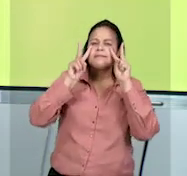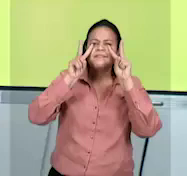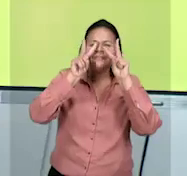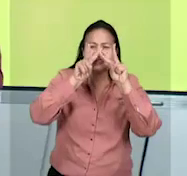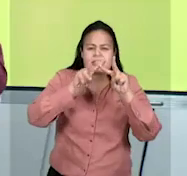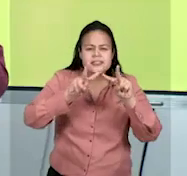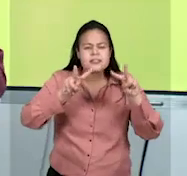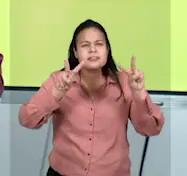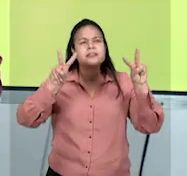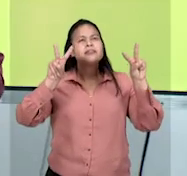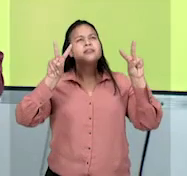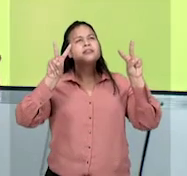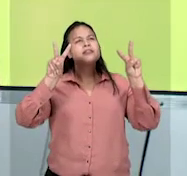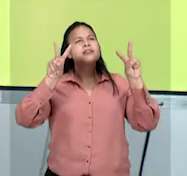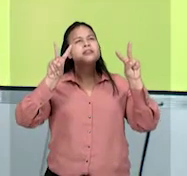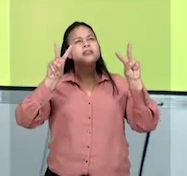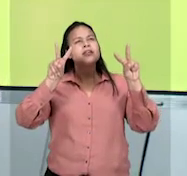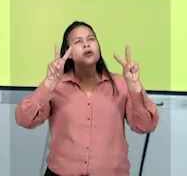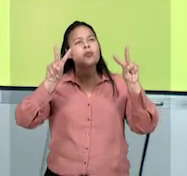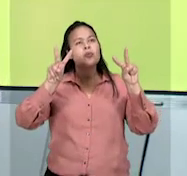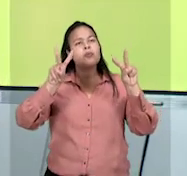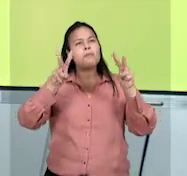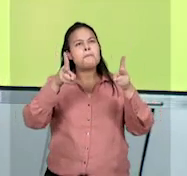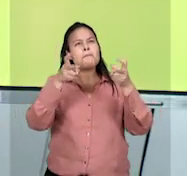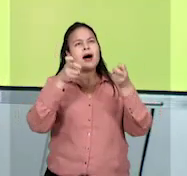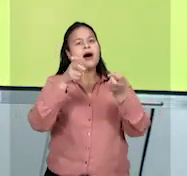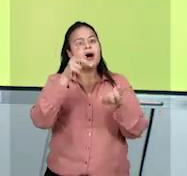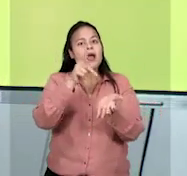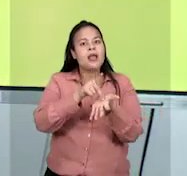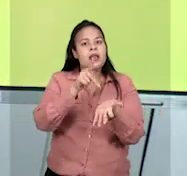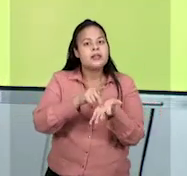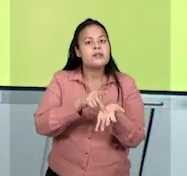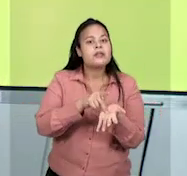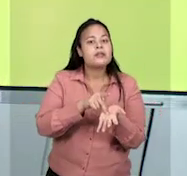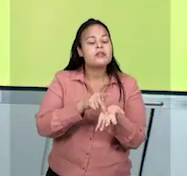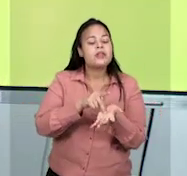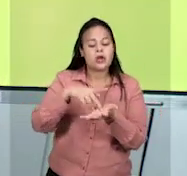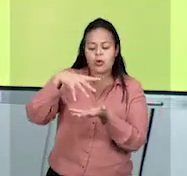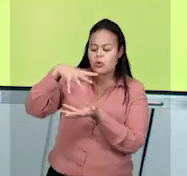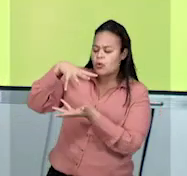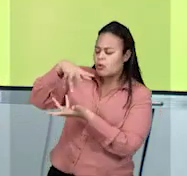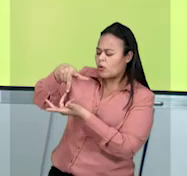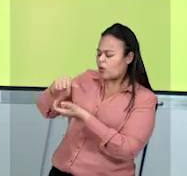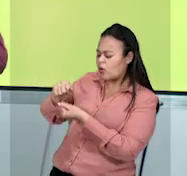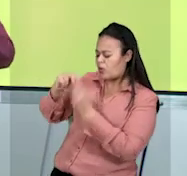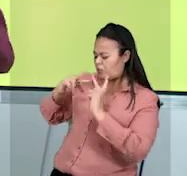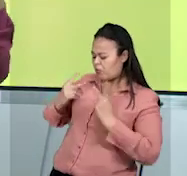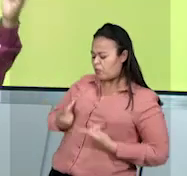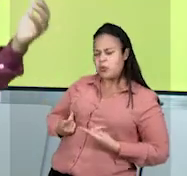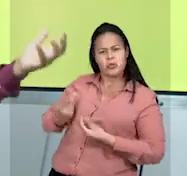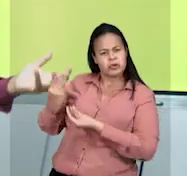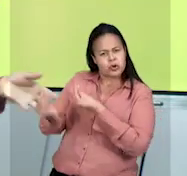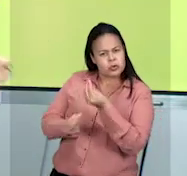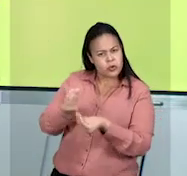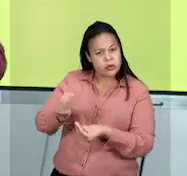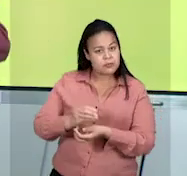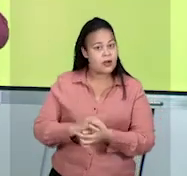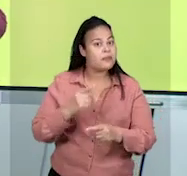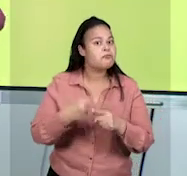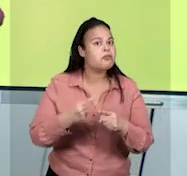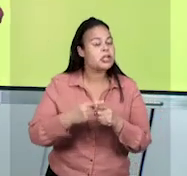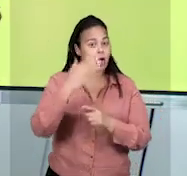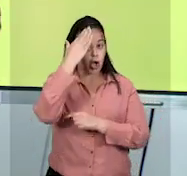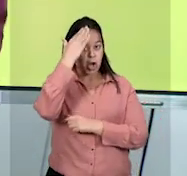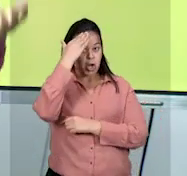bem mais realista do que é o homem no mundo. Porque os